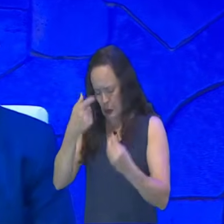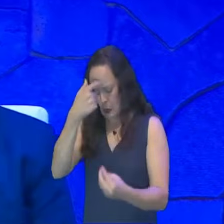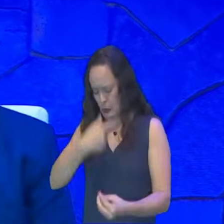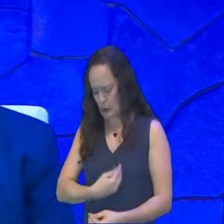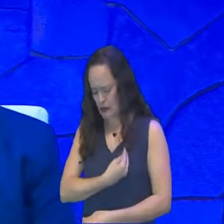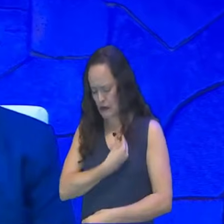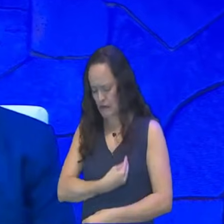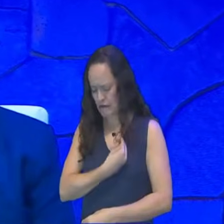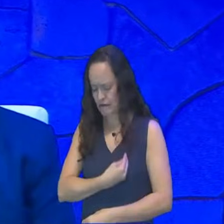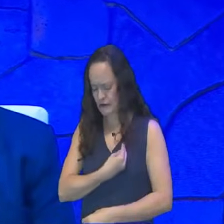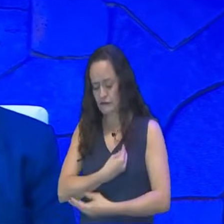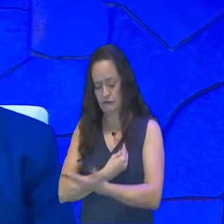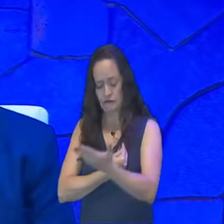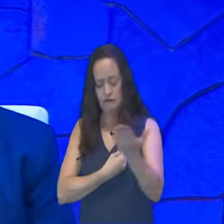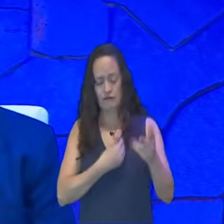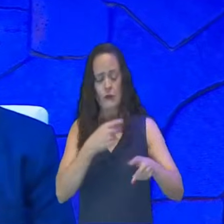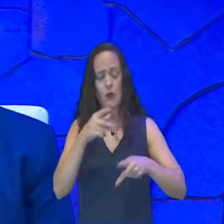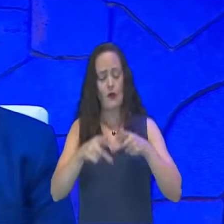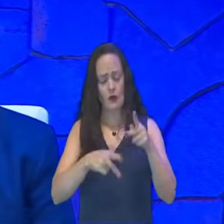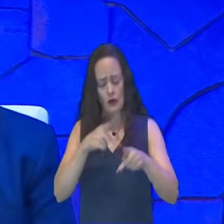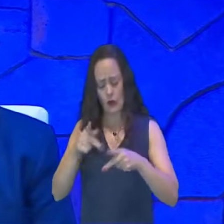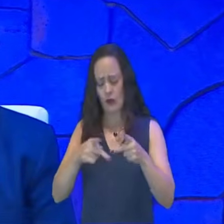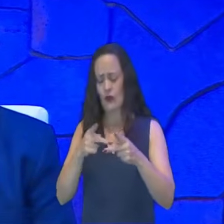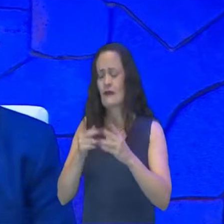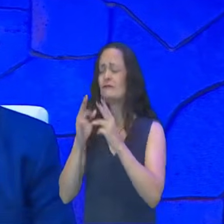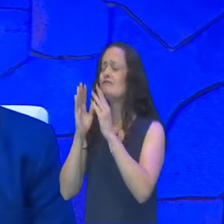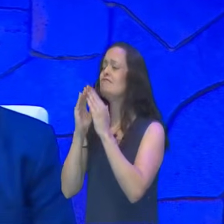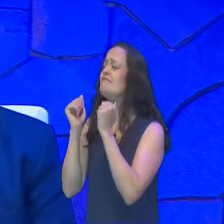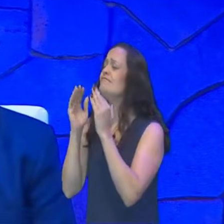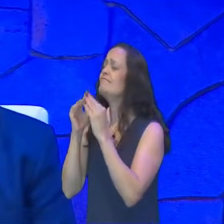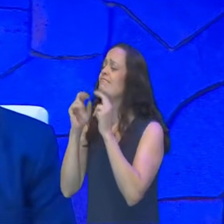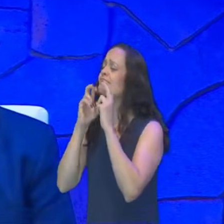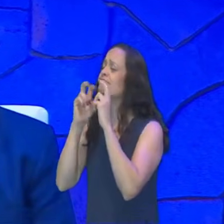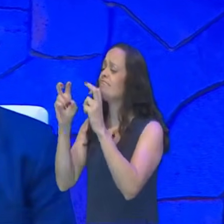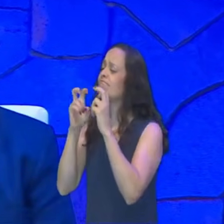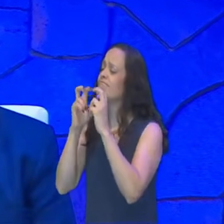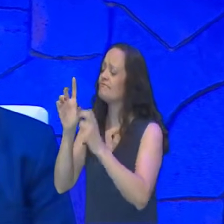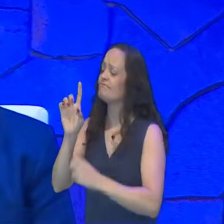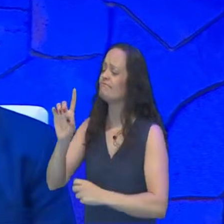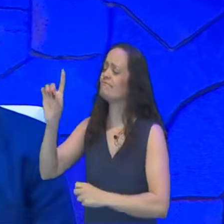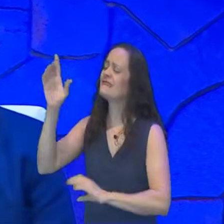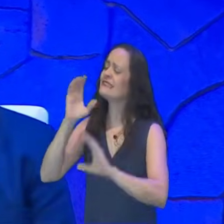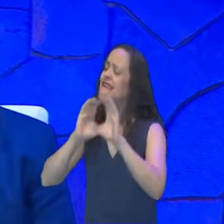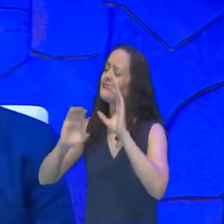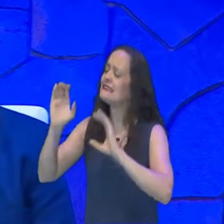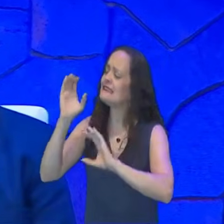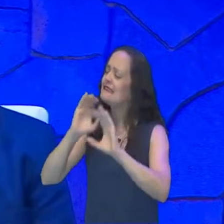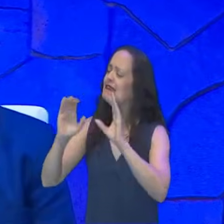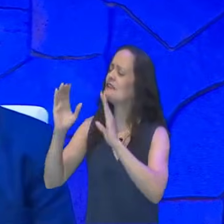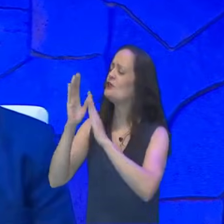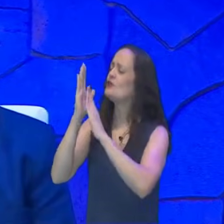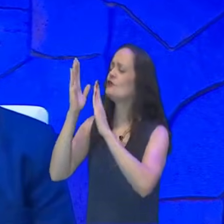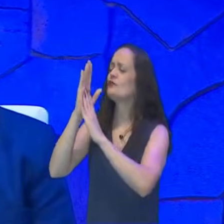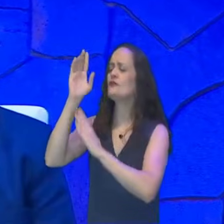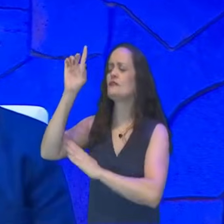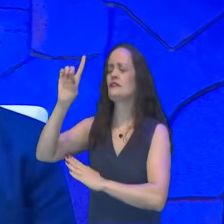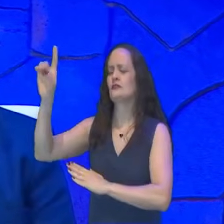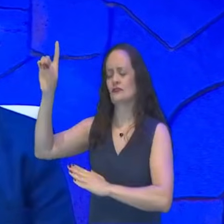um povo, Senhor, que clama por Ti, que canta para Ti, que adora a